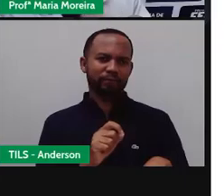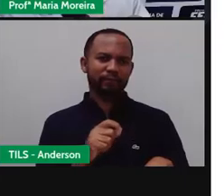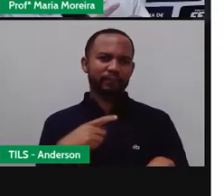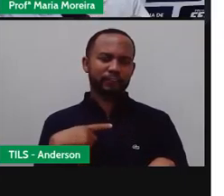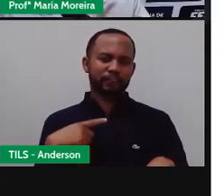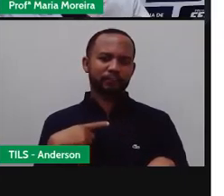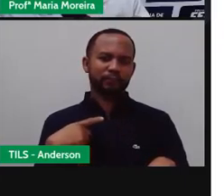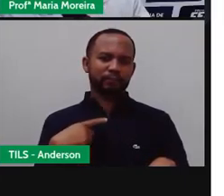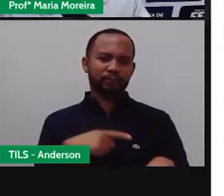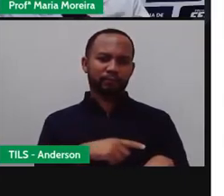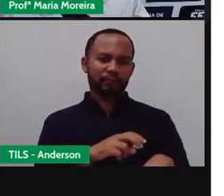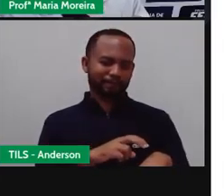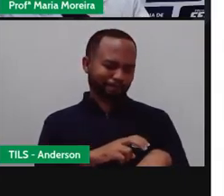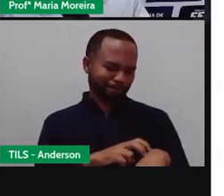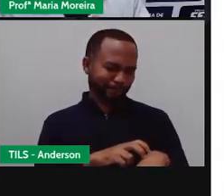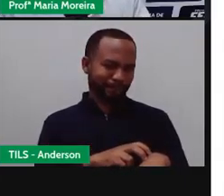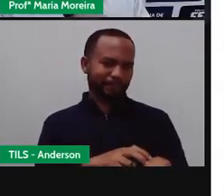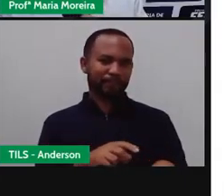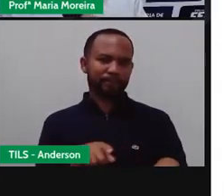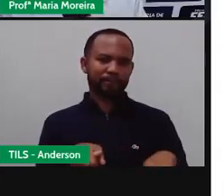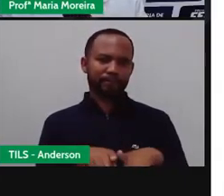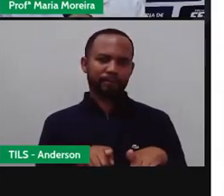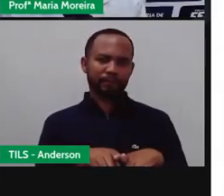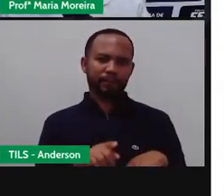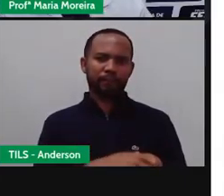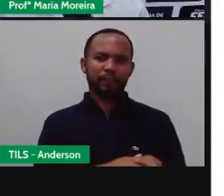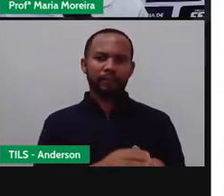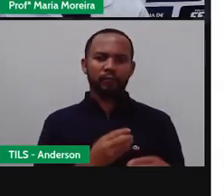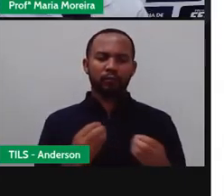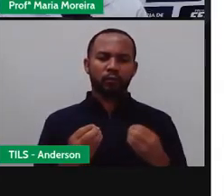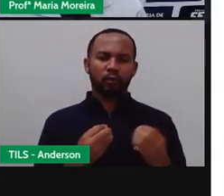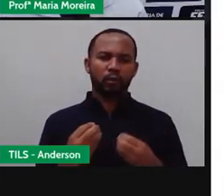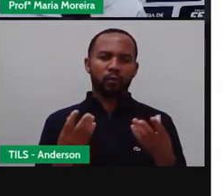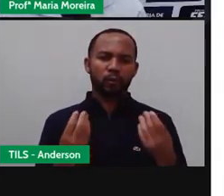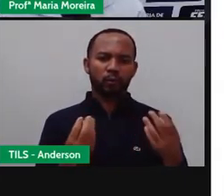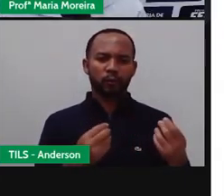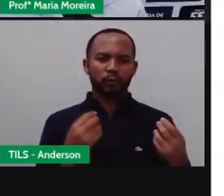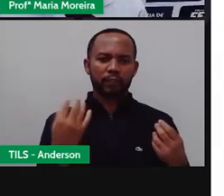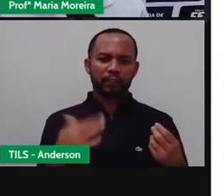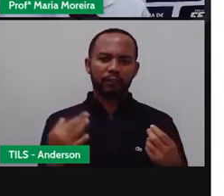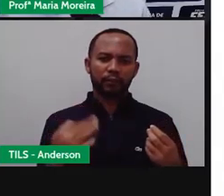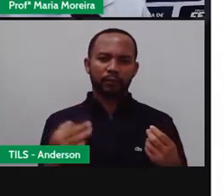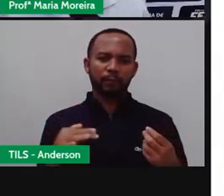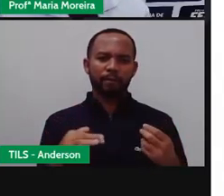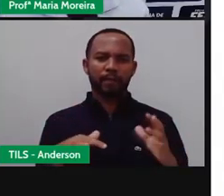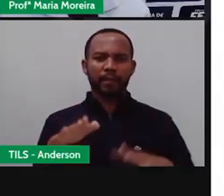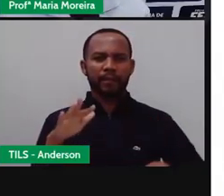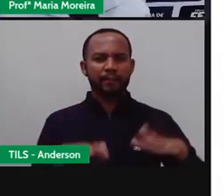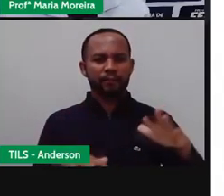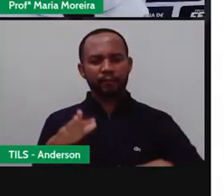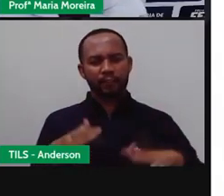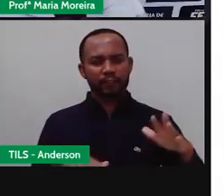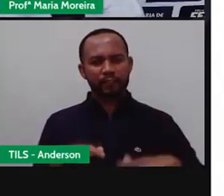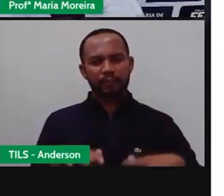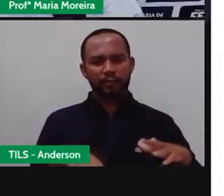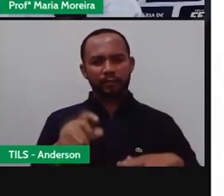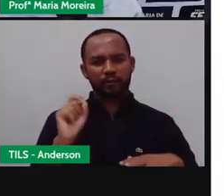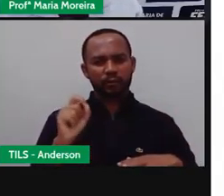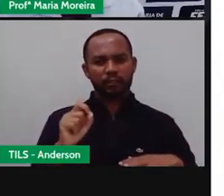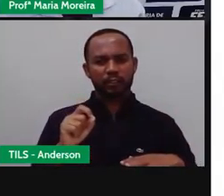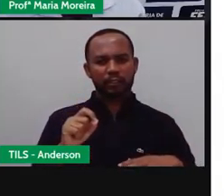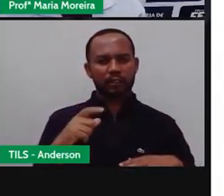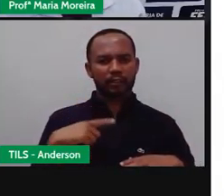ácido fórmico, o ácido, né, fórmico, que causa muita irritação. Algumas, obviamente, são bem mais poderosas